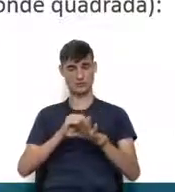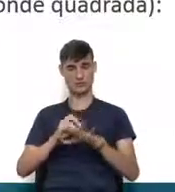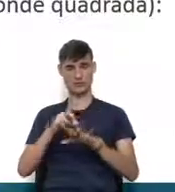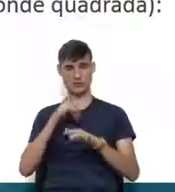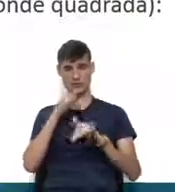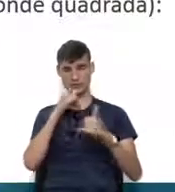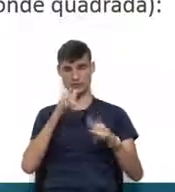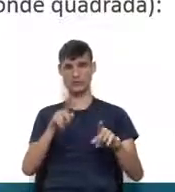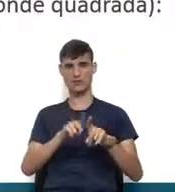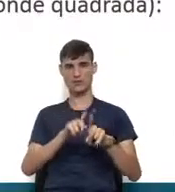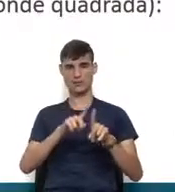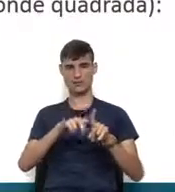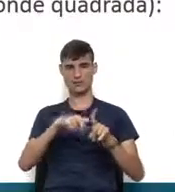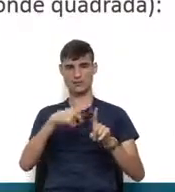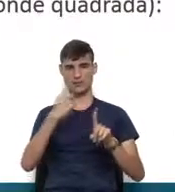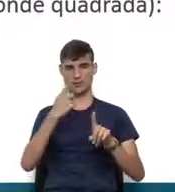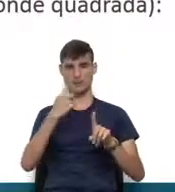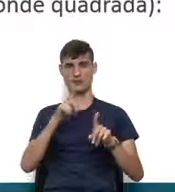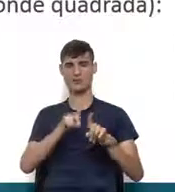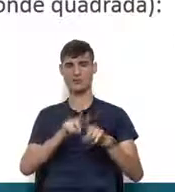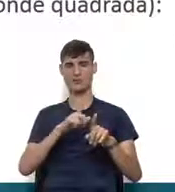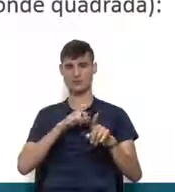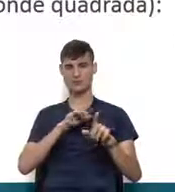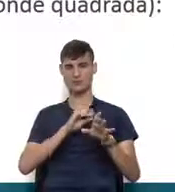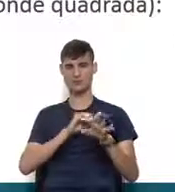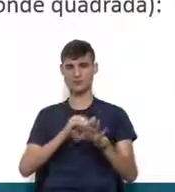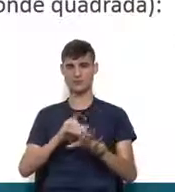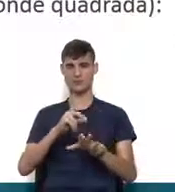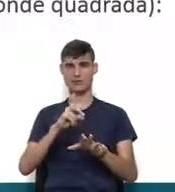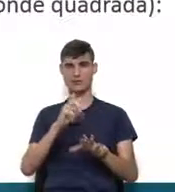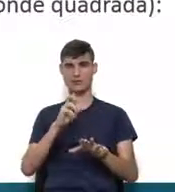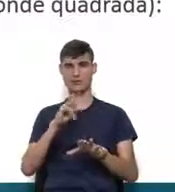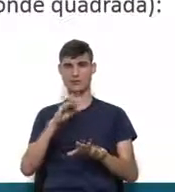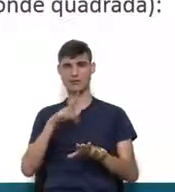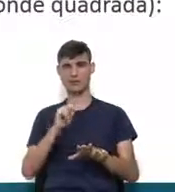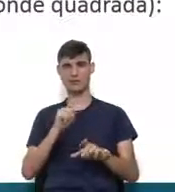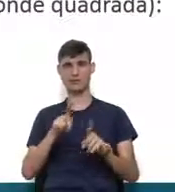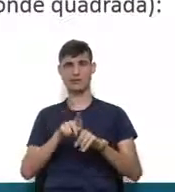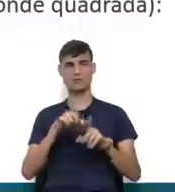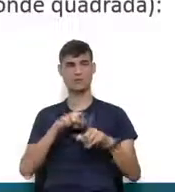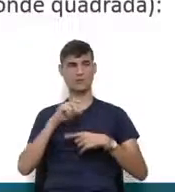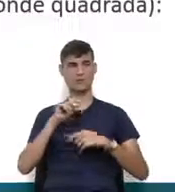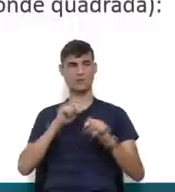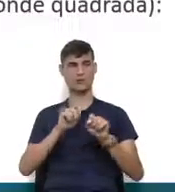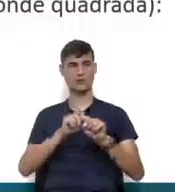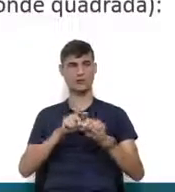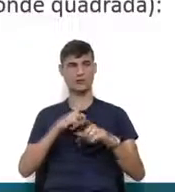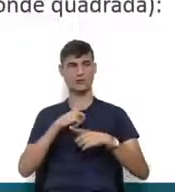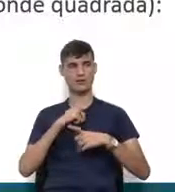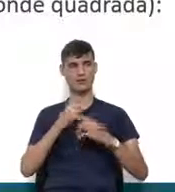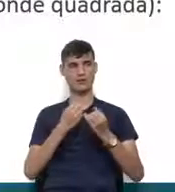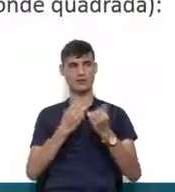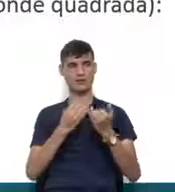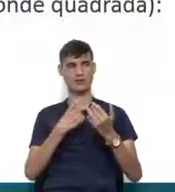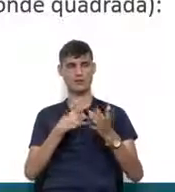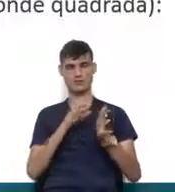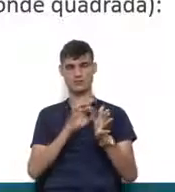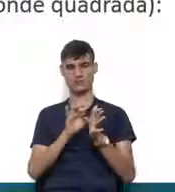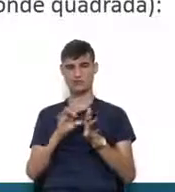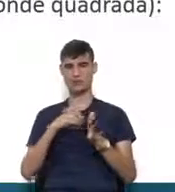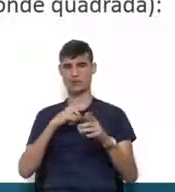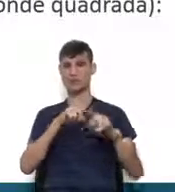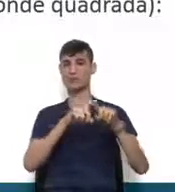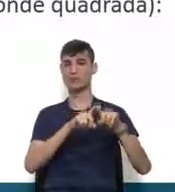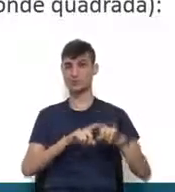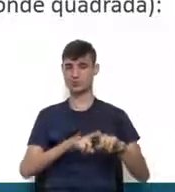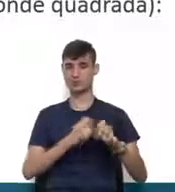corrente, primeira derivada da corrente, a função da corrente, temos alguns coeficientes que estão sendo multiplicados